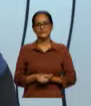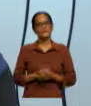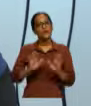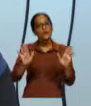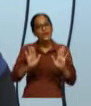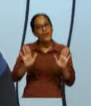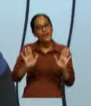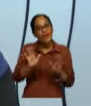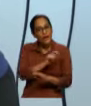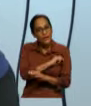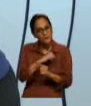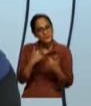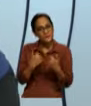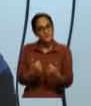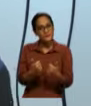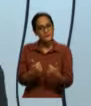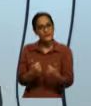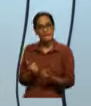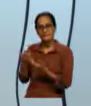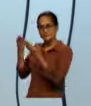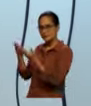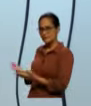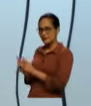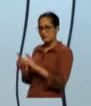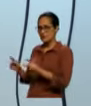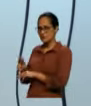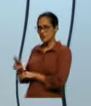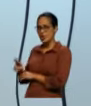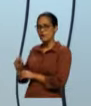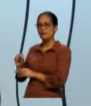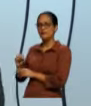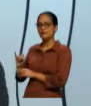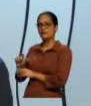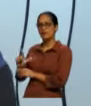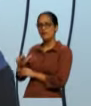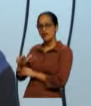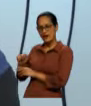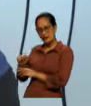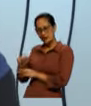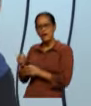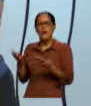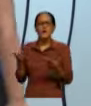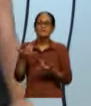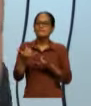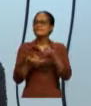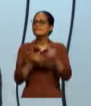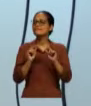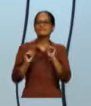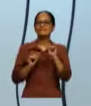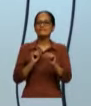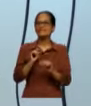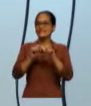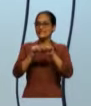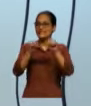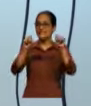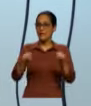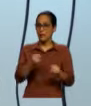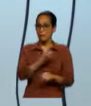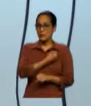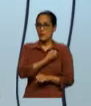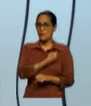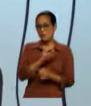Oi, coleguinha, tudo jóia? Meu nome é Silvana Garofalo e hoje a gente vai brincar com mais um pouquinho com o sistema de